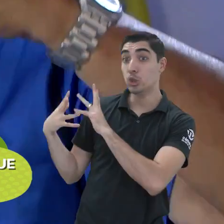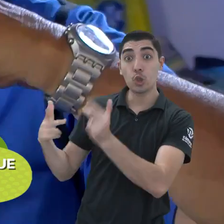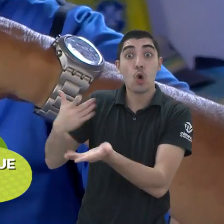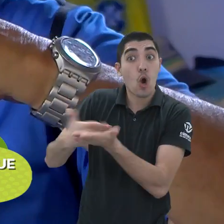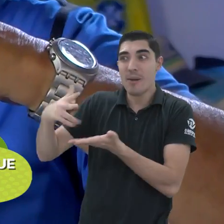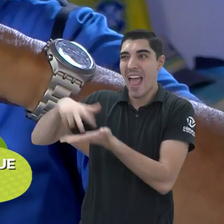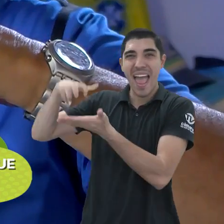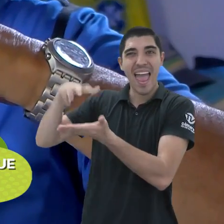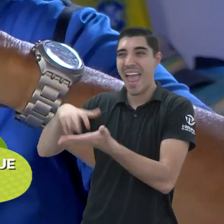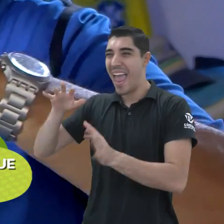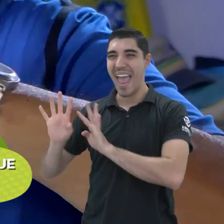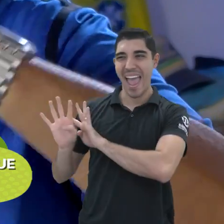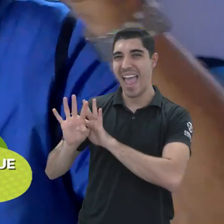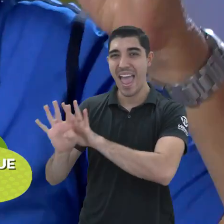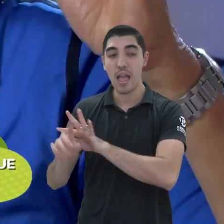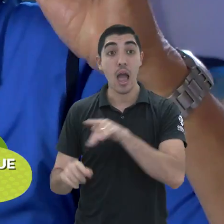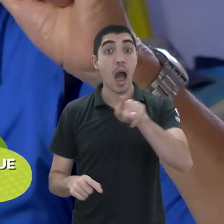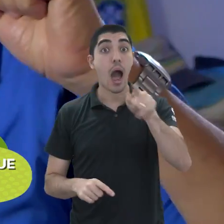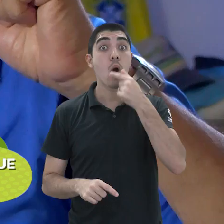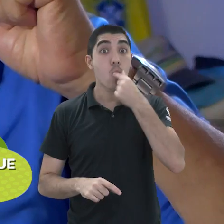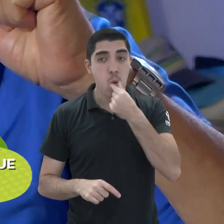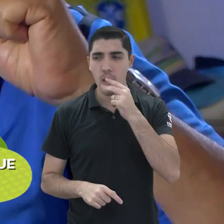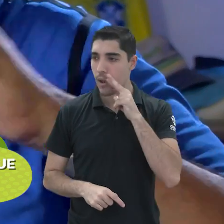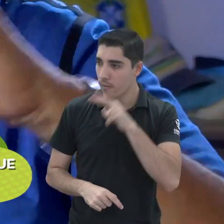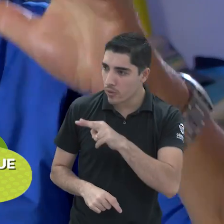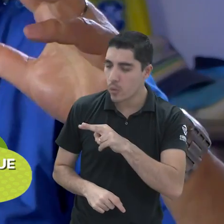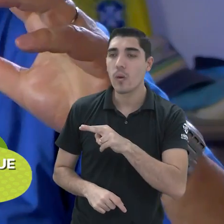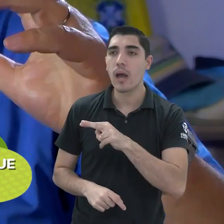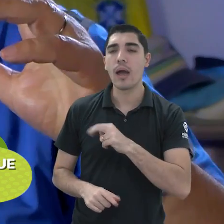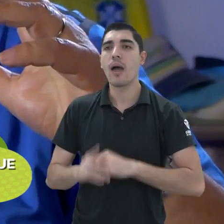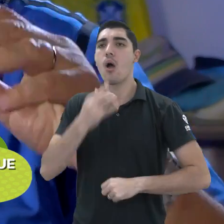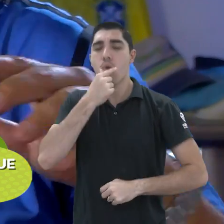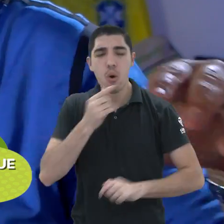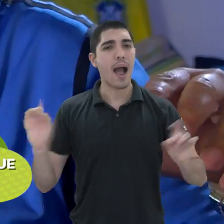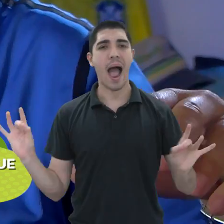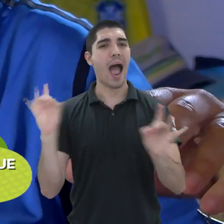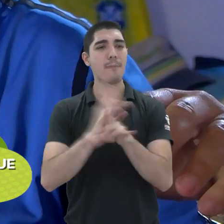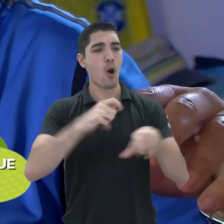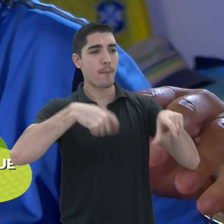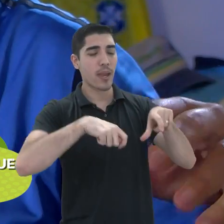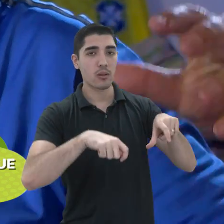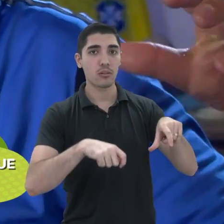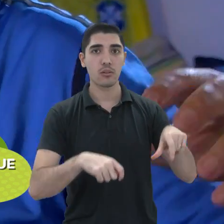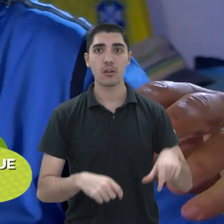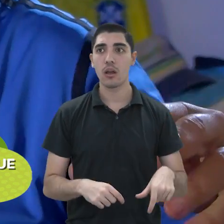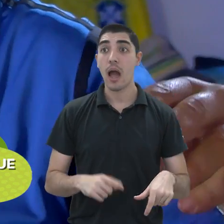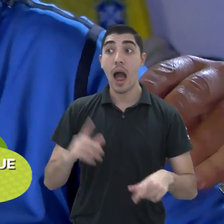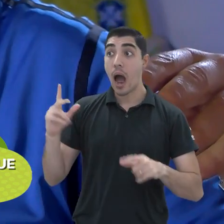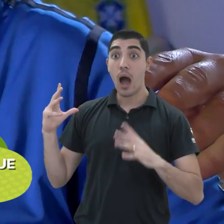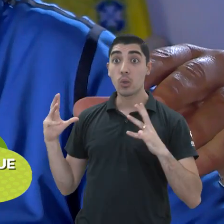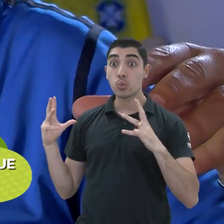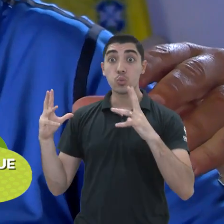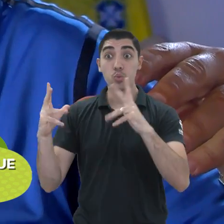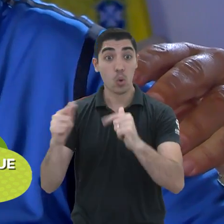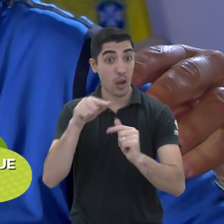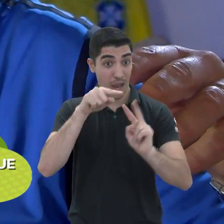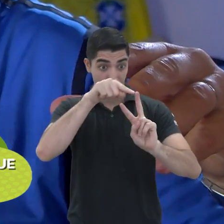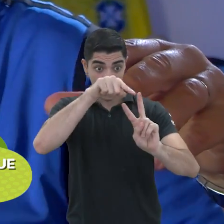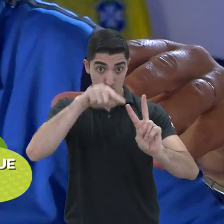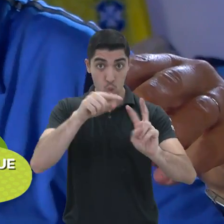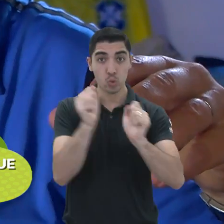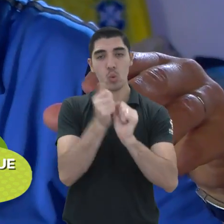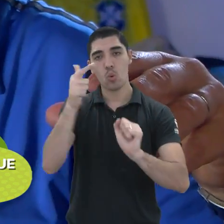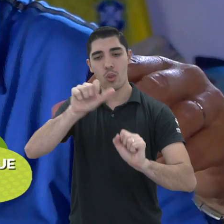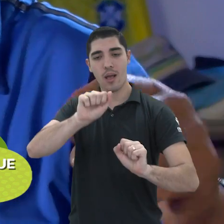ele precipitadamente encerrou o jogo. No que ele encerrou o jogo, ali era perto do túnel, com aquela pressão, ele e o